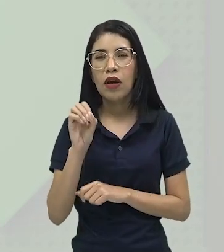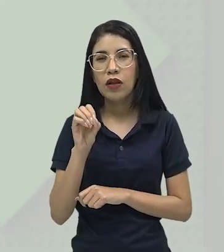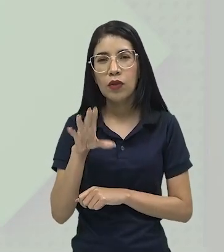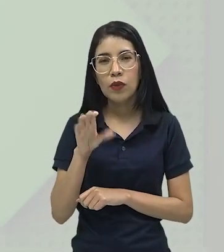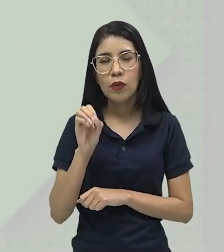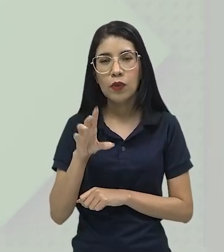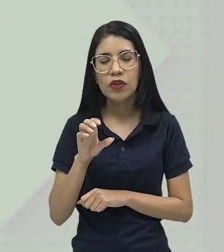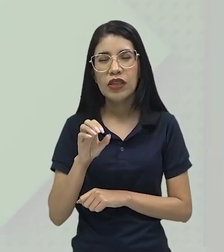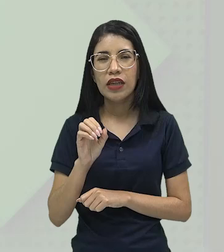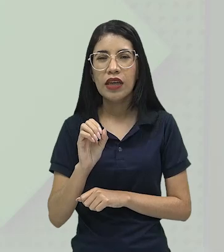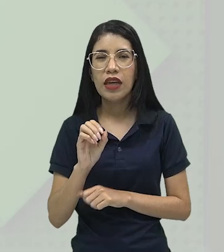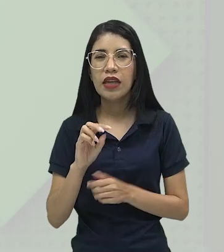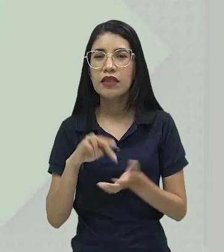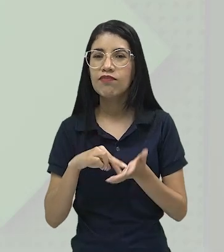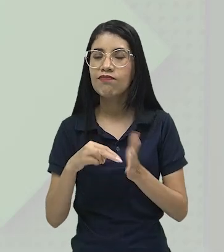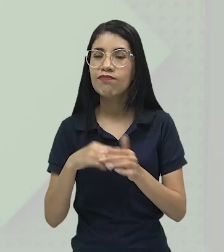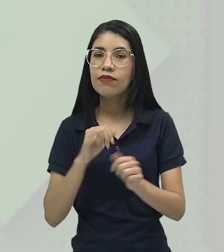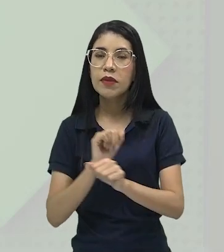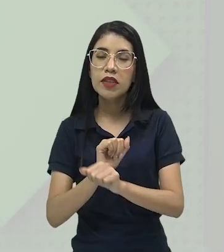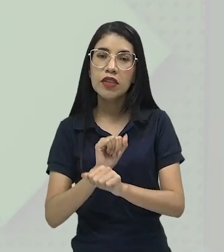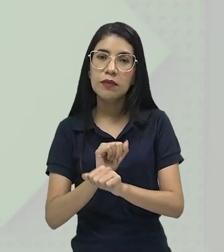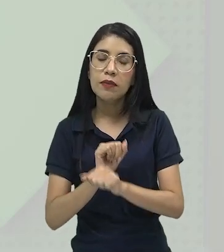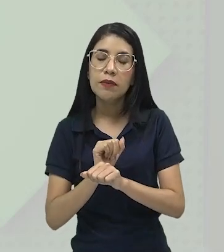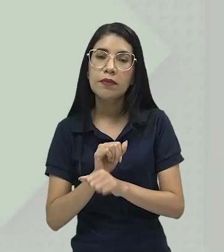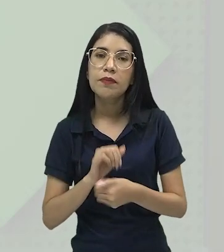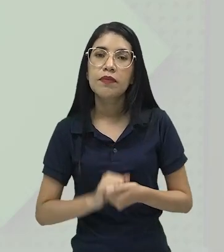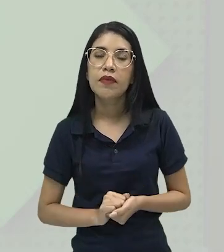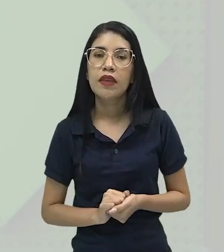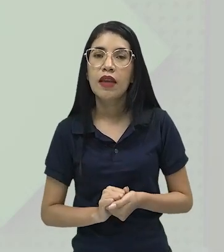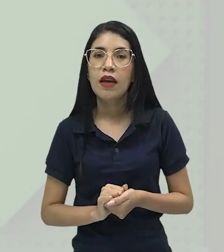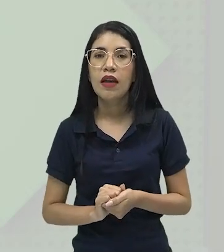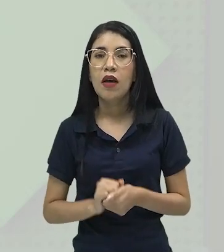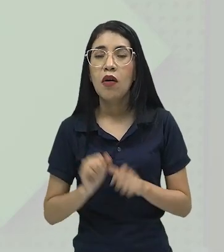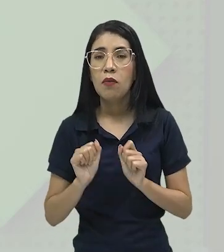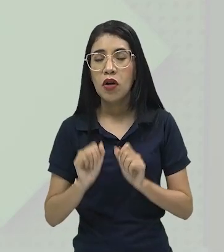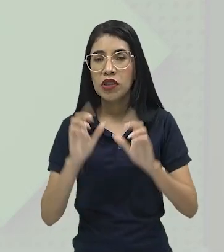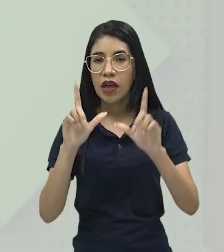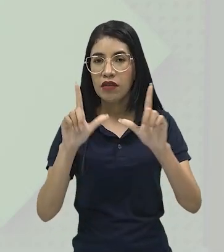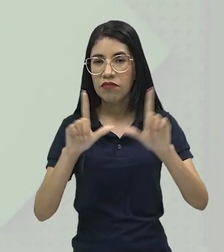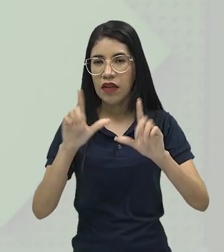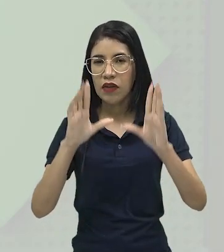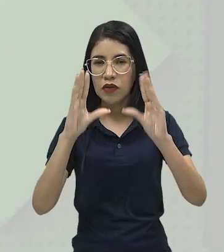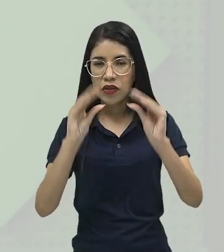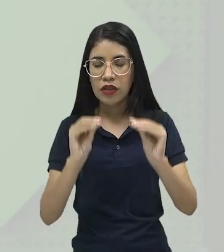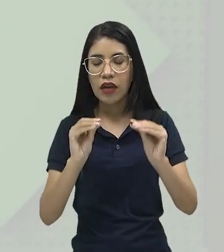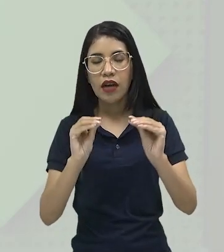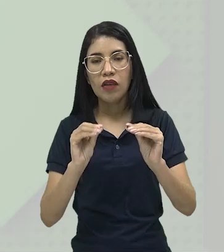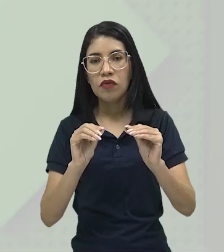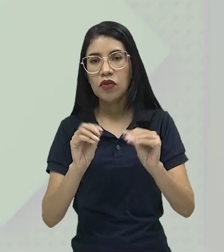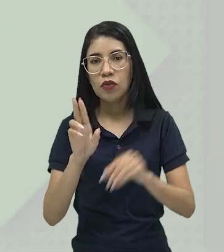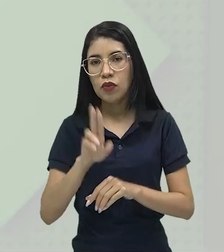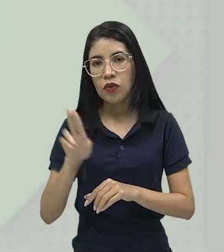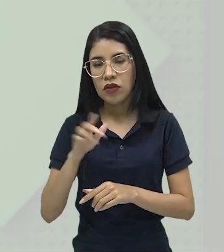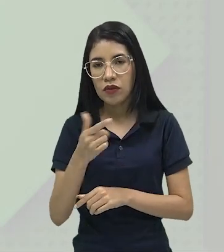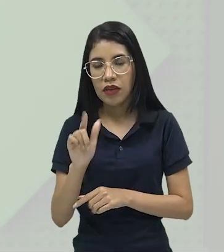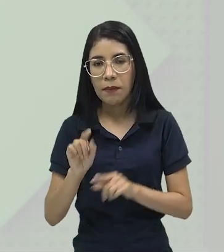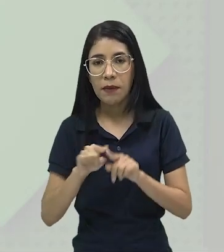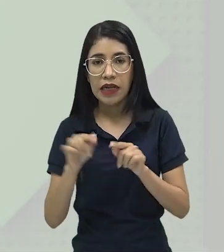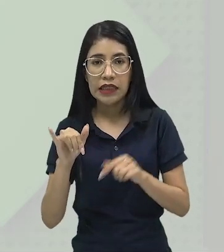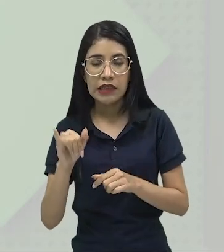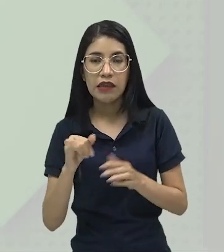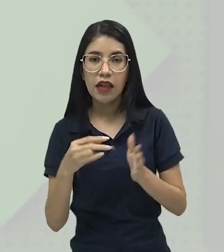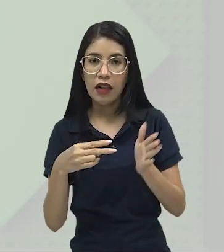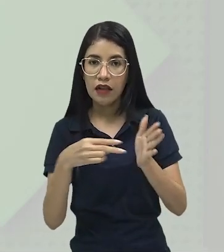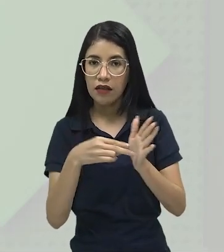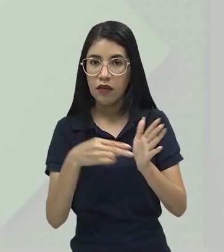de stand-by. Essa luzinha, né, por mais que esteja desligado o aparelho, você não está utilizando, mas se ele estiver na